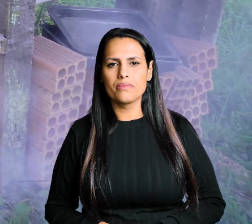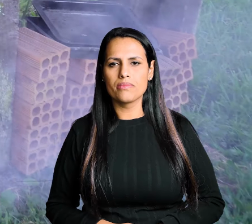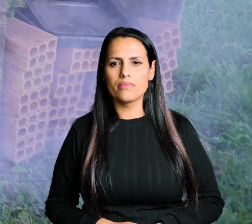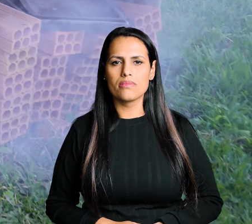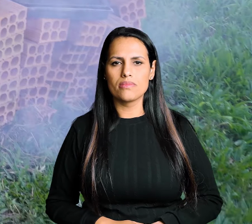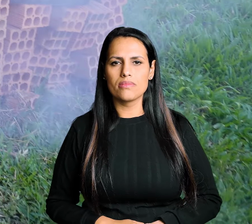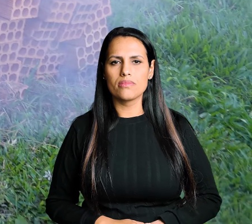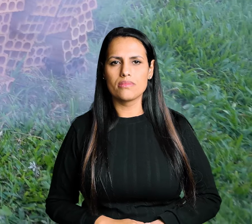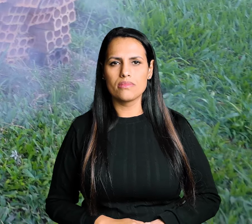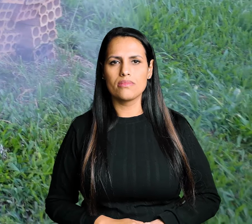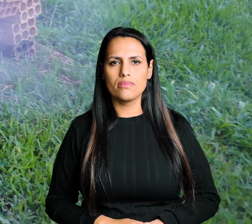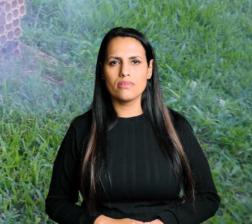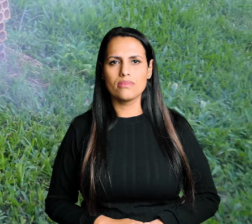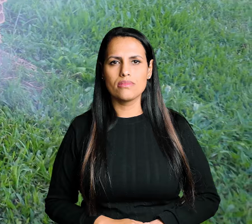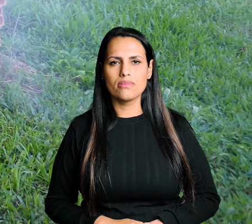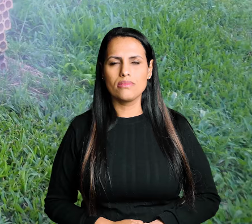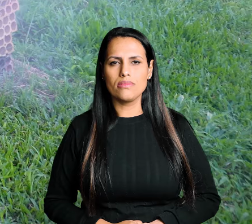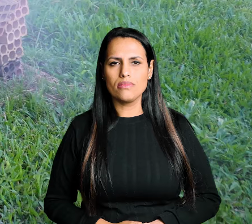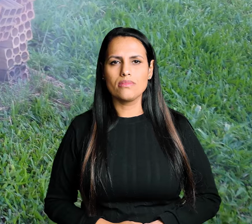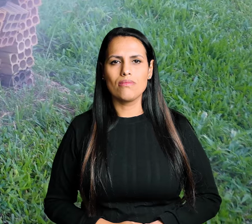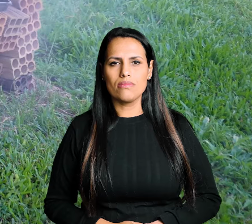brasas.